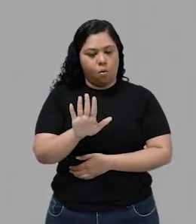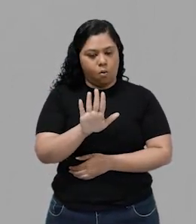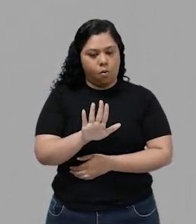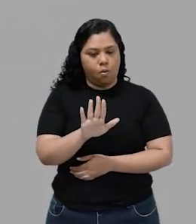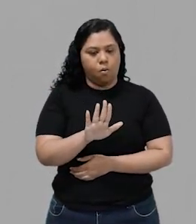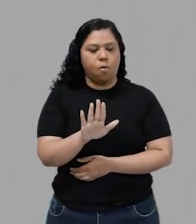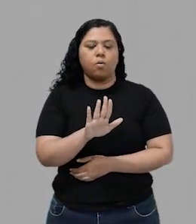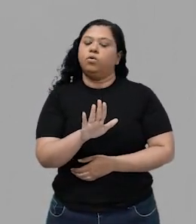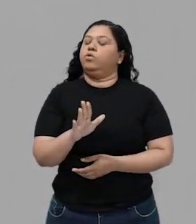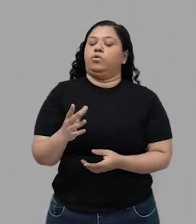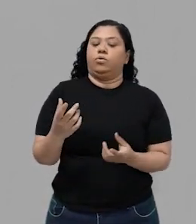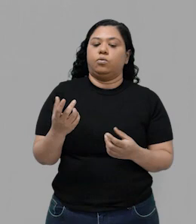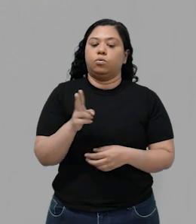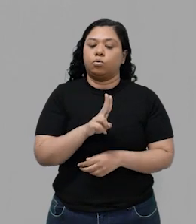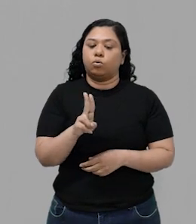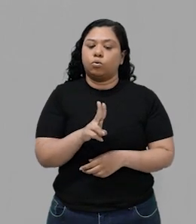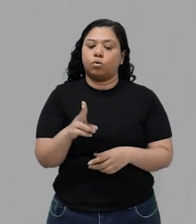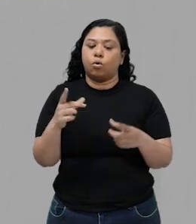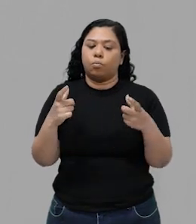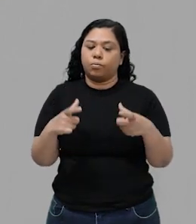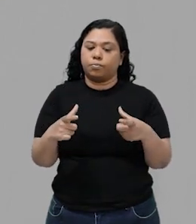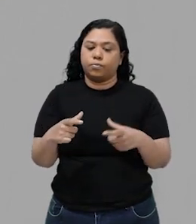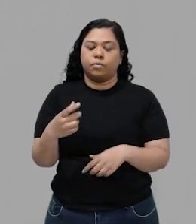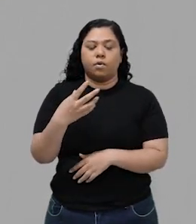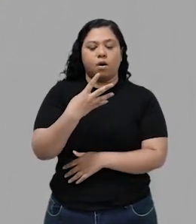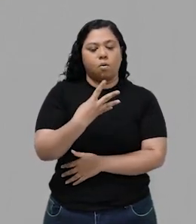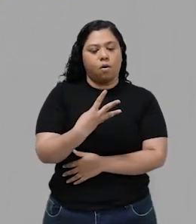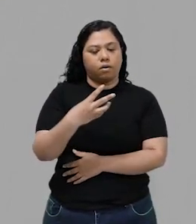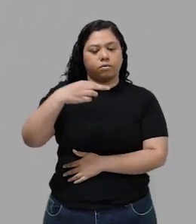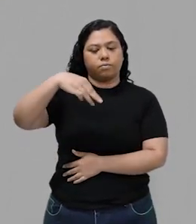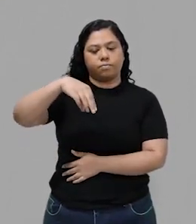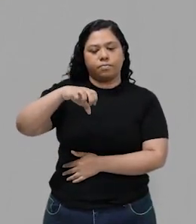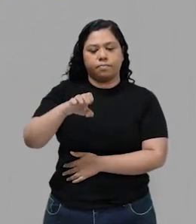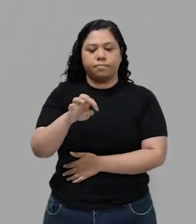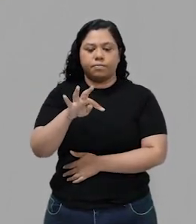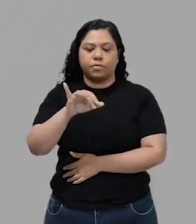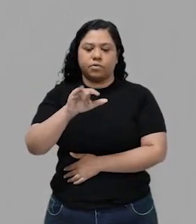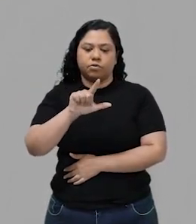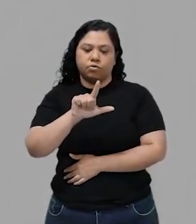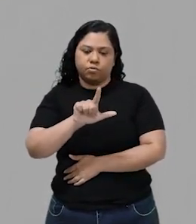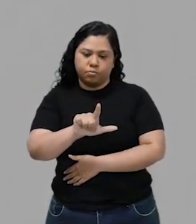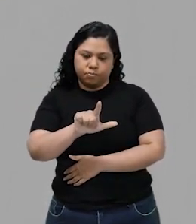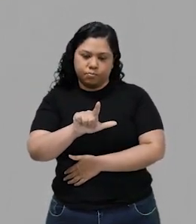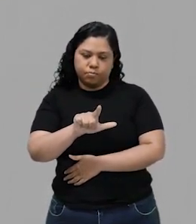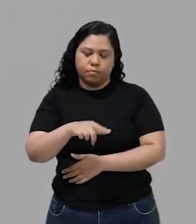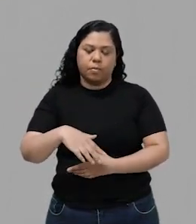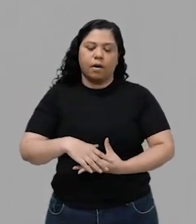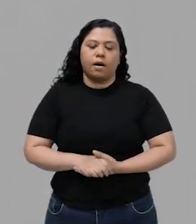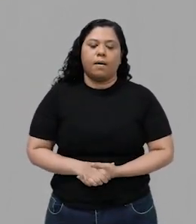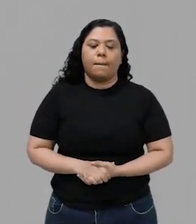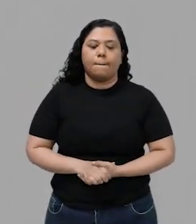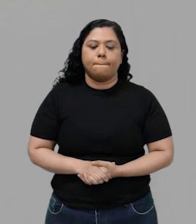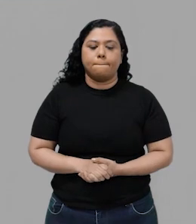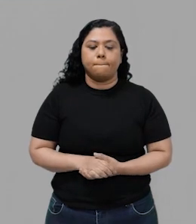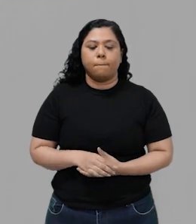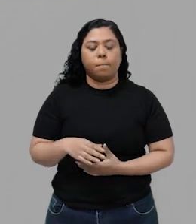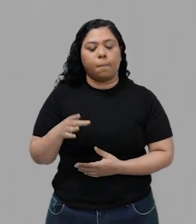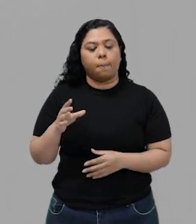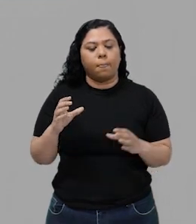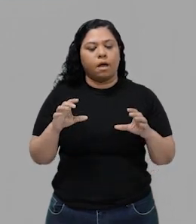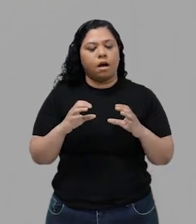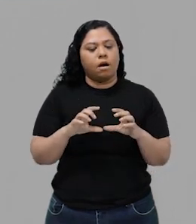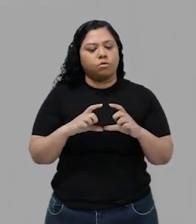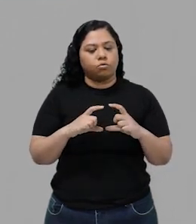nome da ramificação, 4-metil, porque no carbono 4 tem o grupo metil. A cadeia principal ela tem